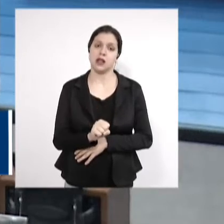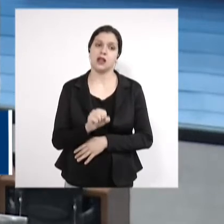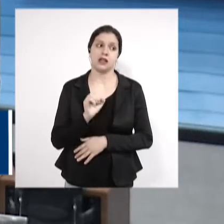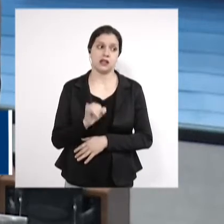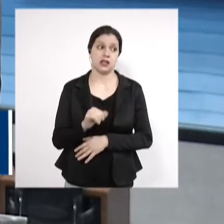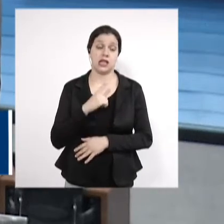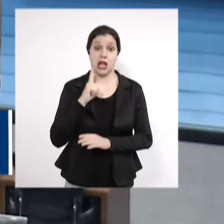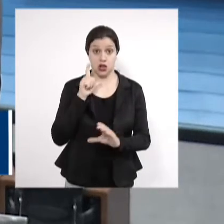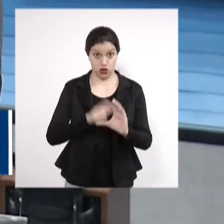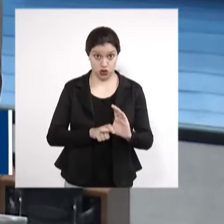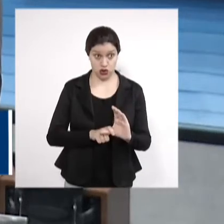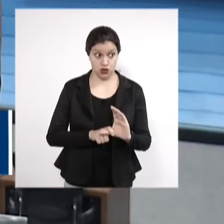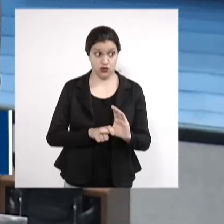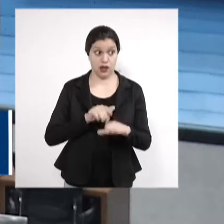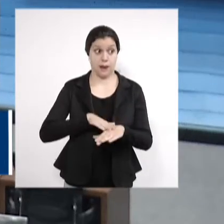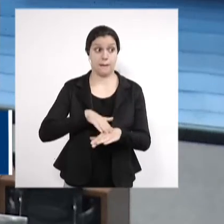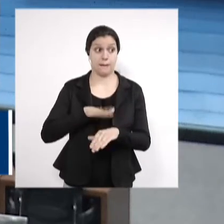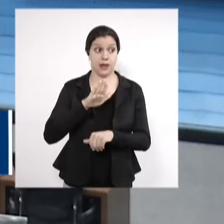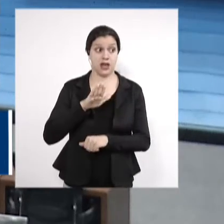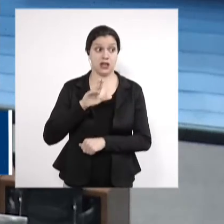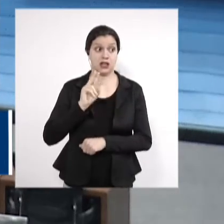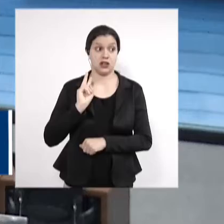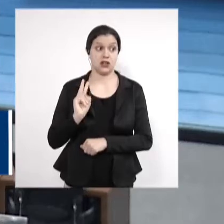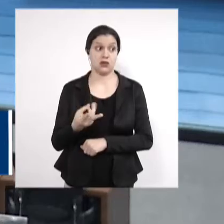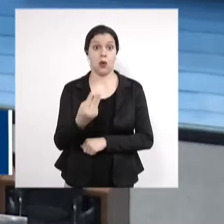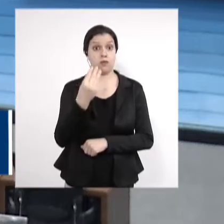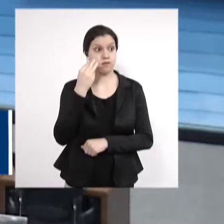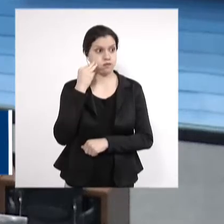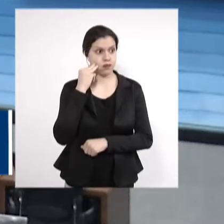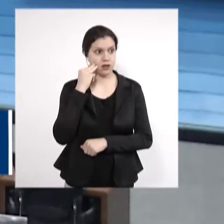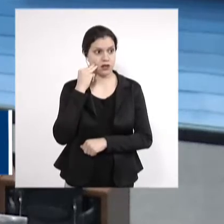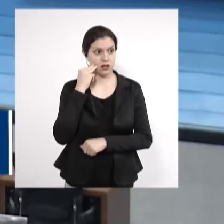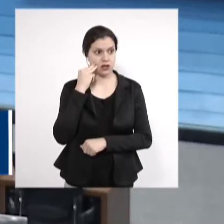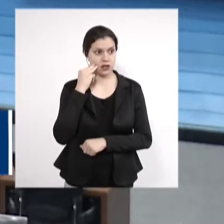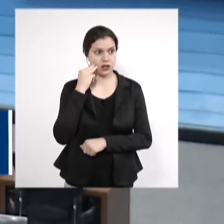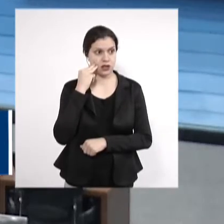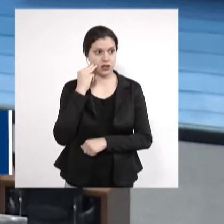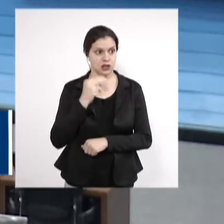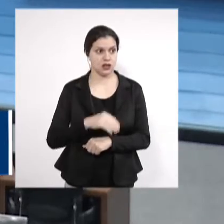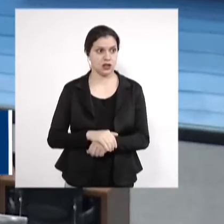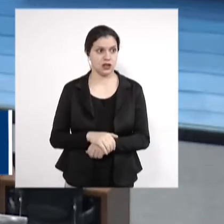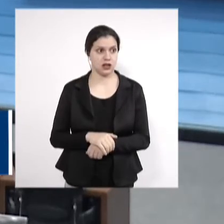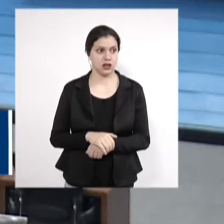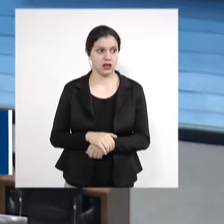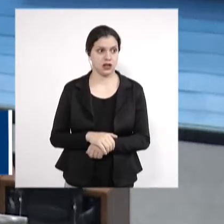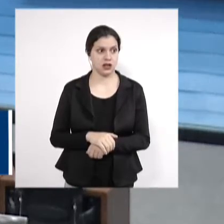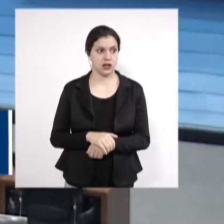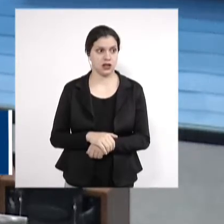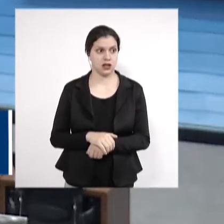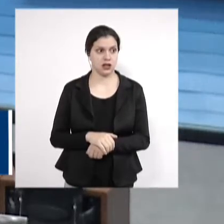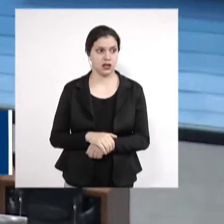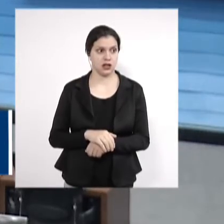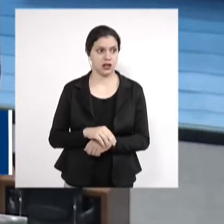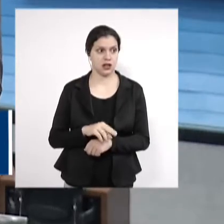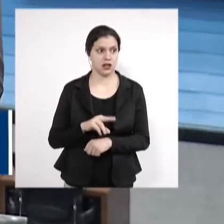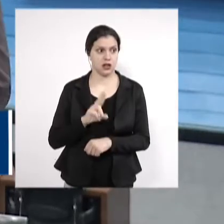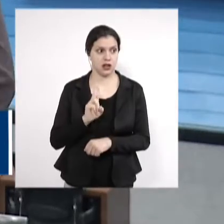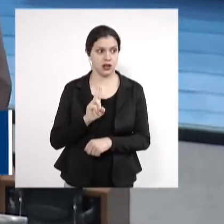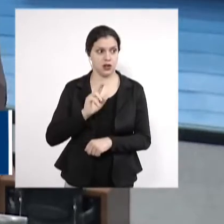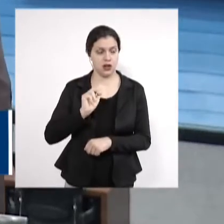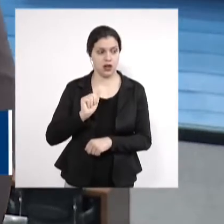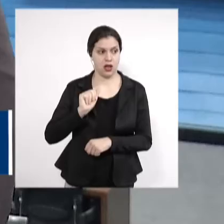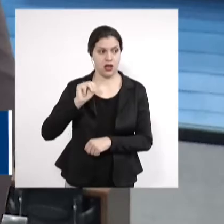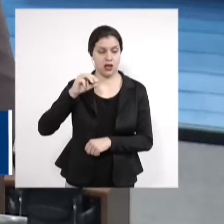estiver devendo mais de 2 milhões... De unidades de atualização monetária.